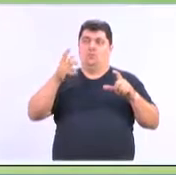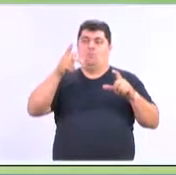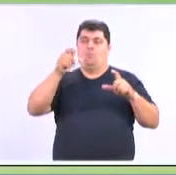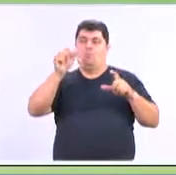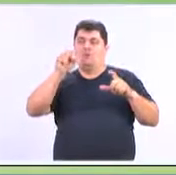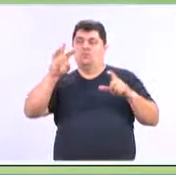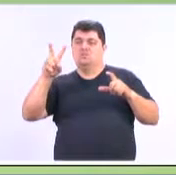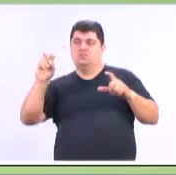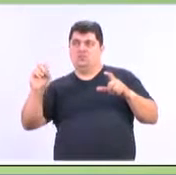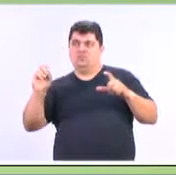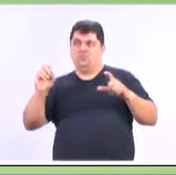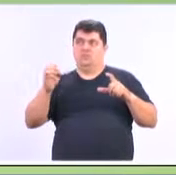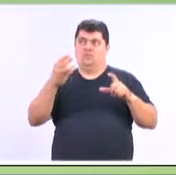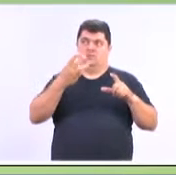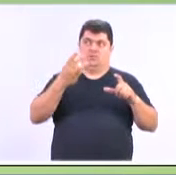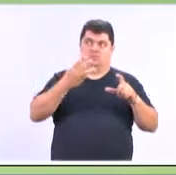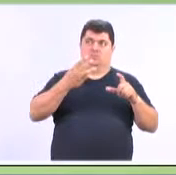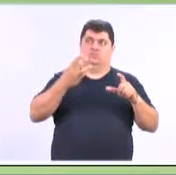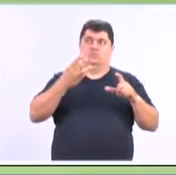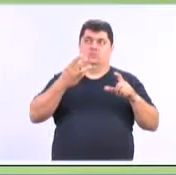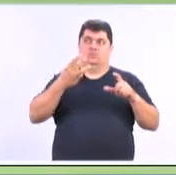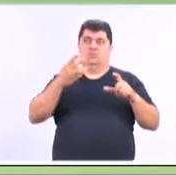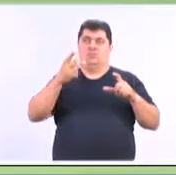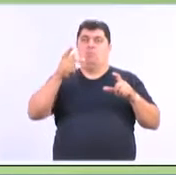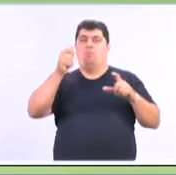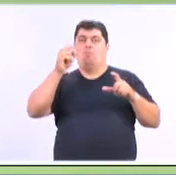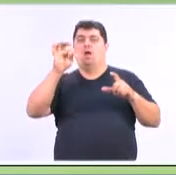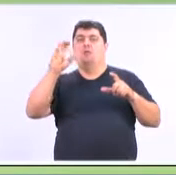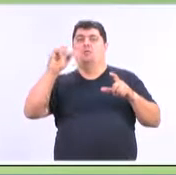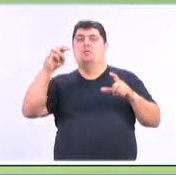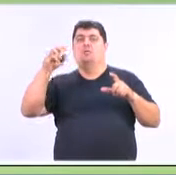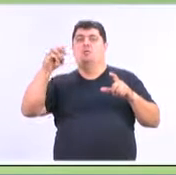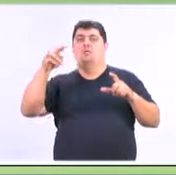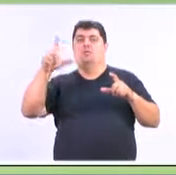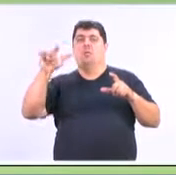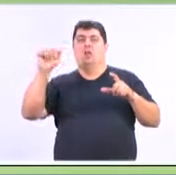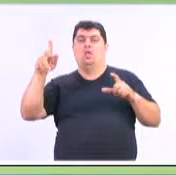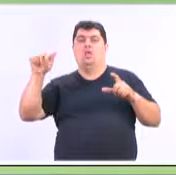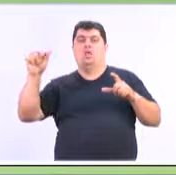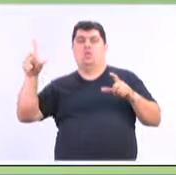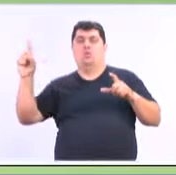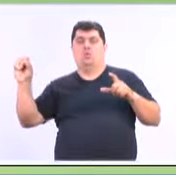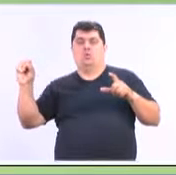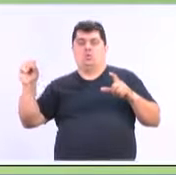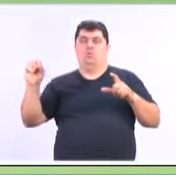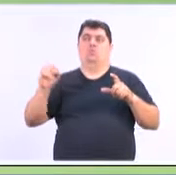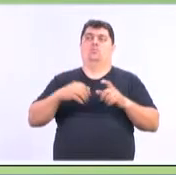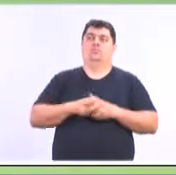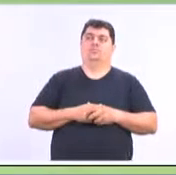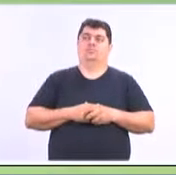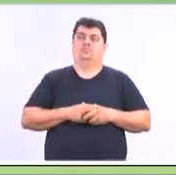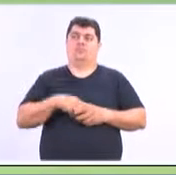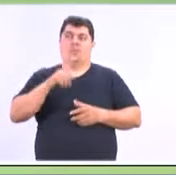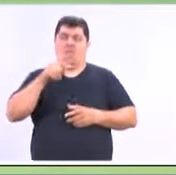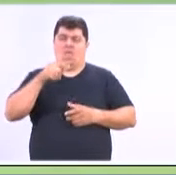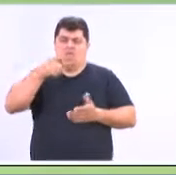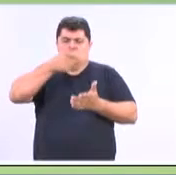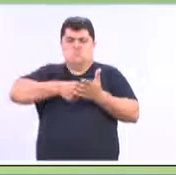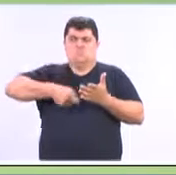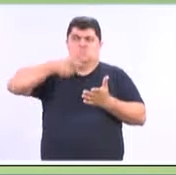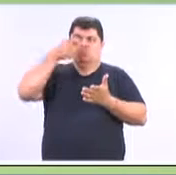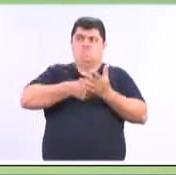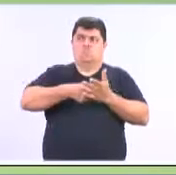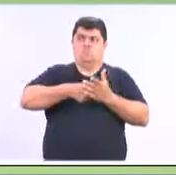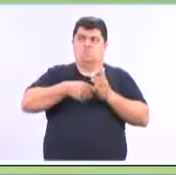de passivo, 3 para a definição de patrimônio líquido. Vamos lá. É uma